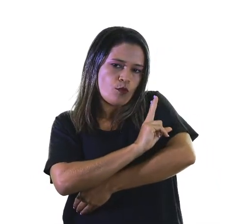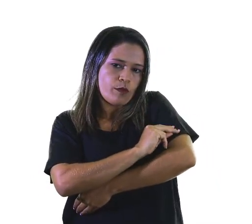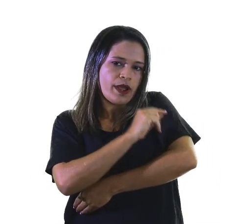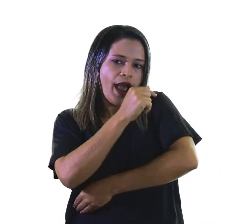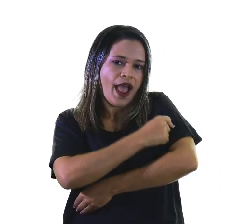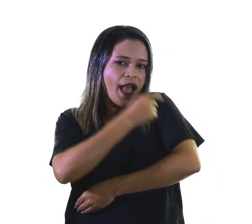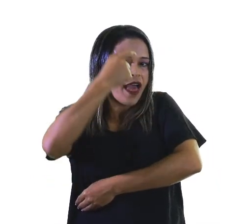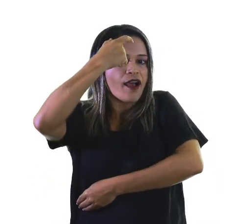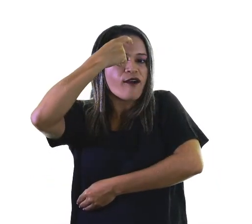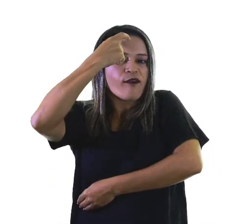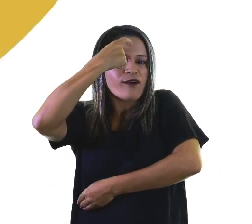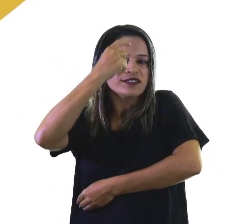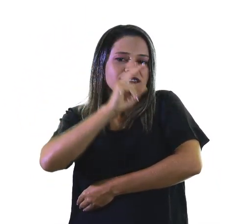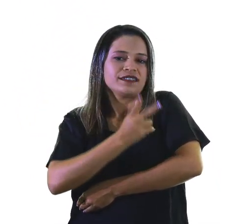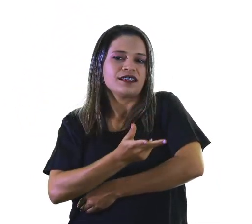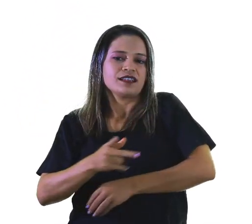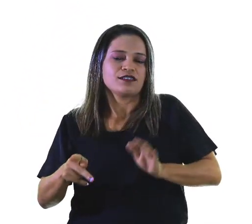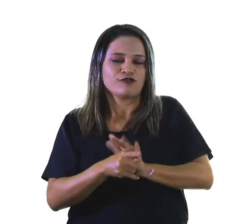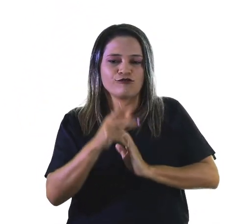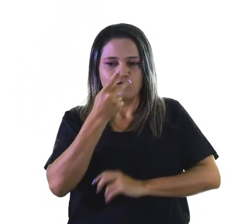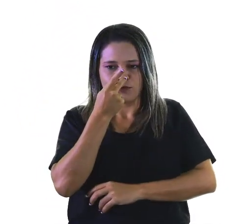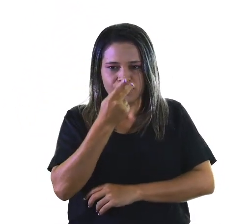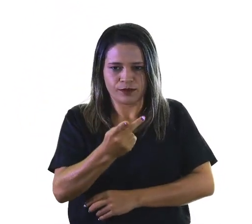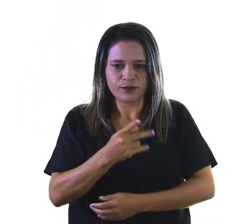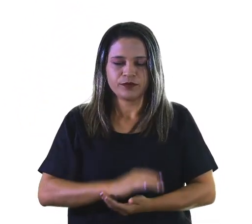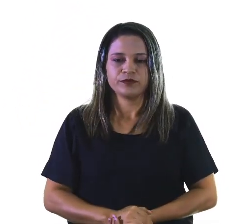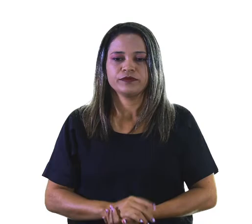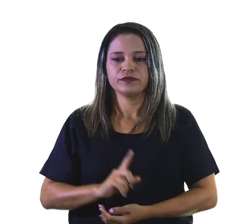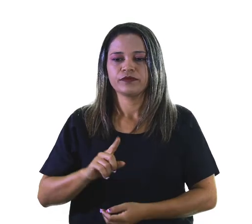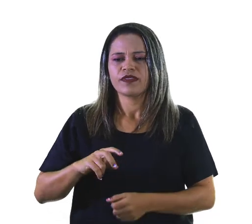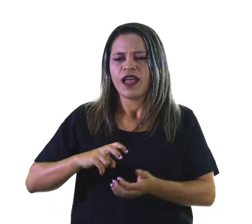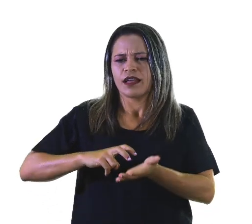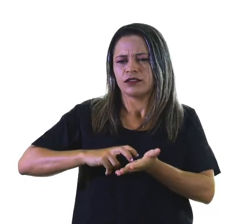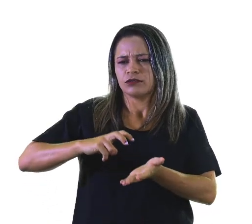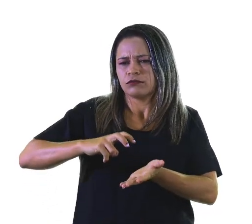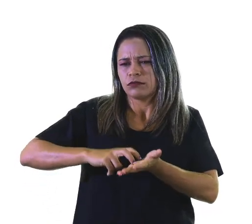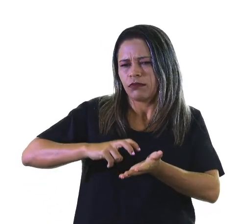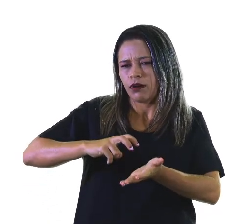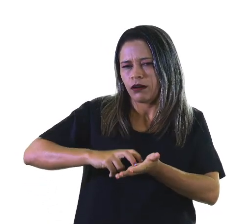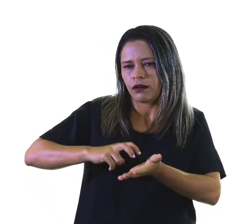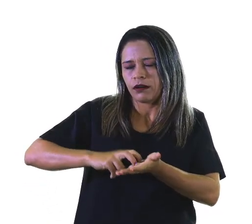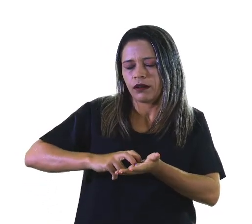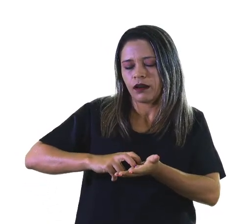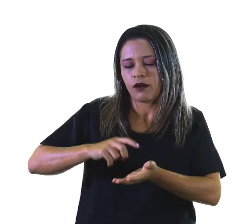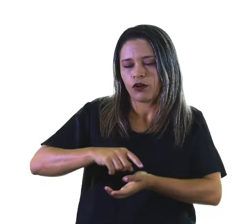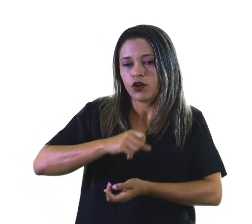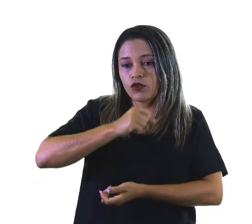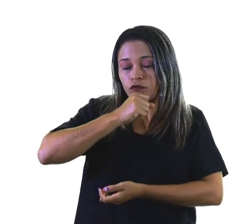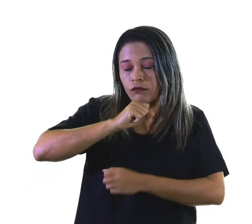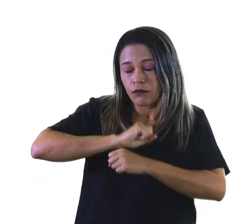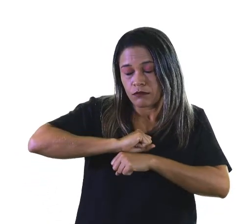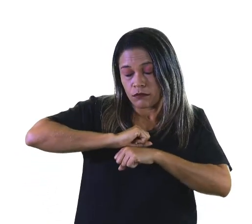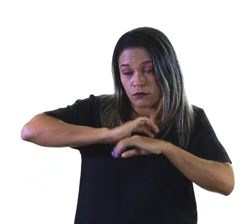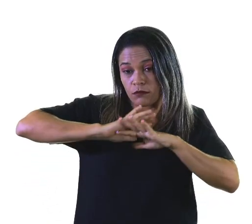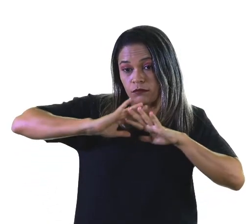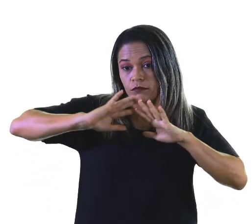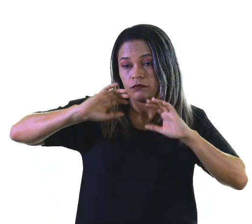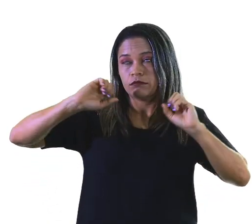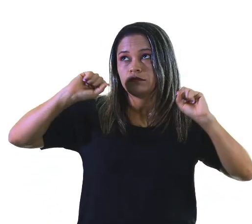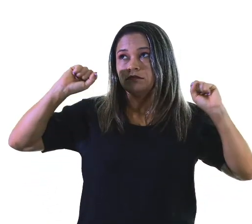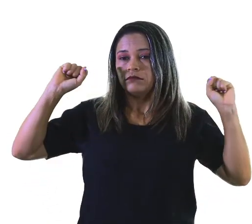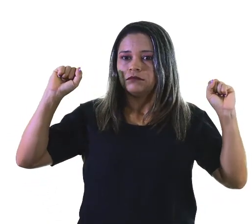consciência de Pinóquio. Na manhã seguinte, quando Geppetto acordou,